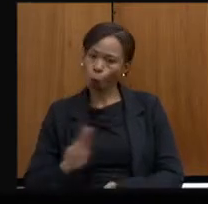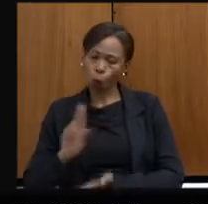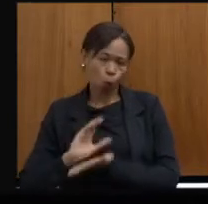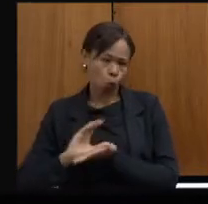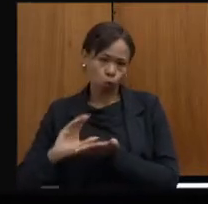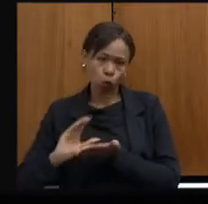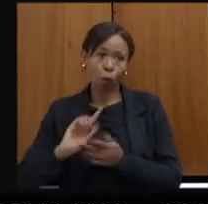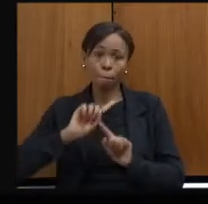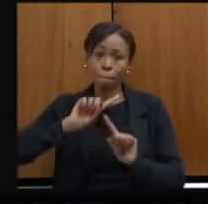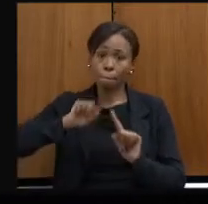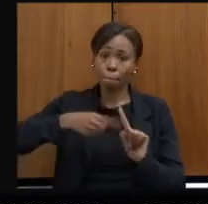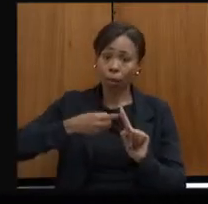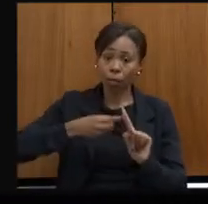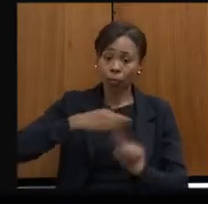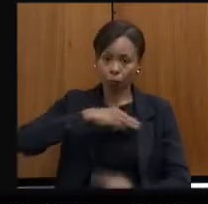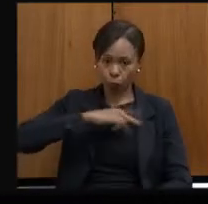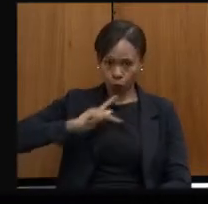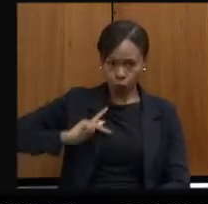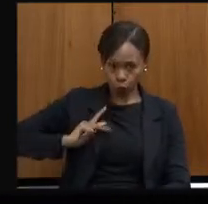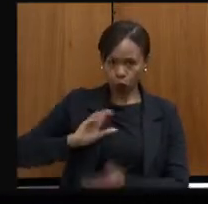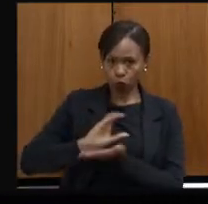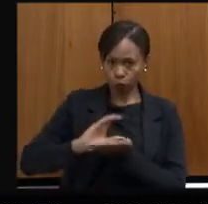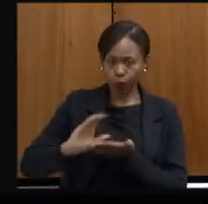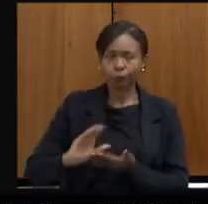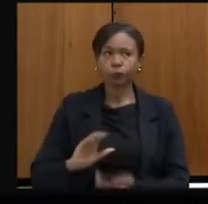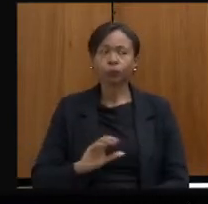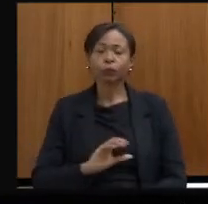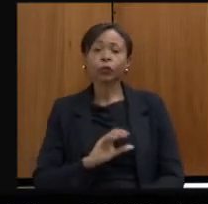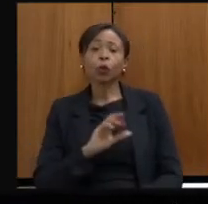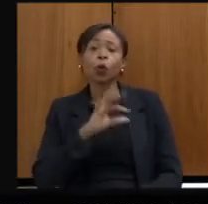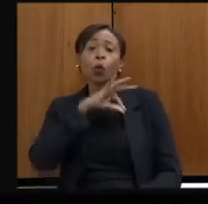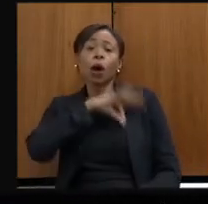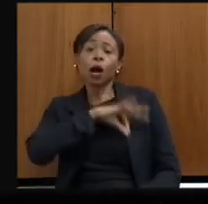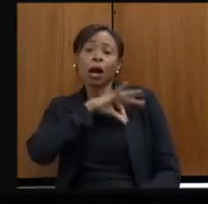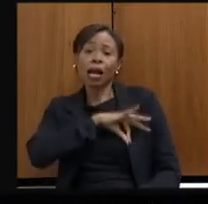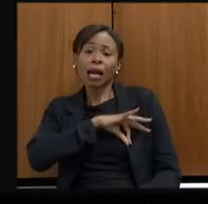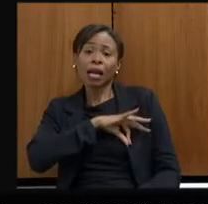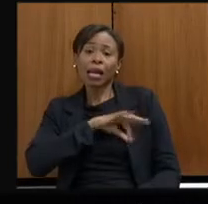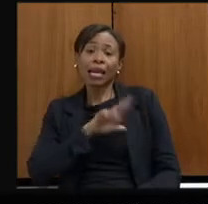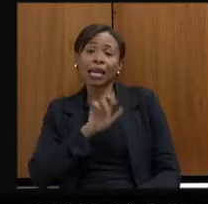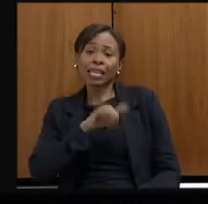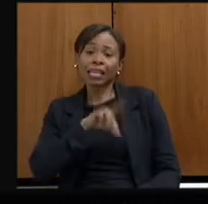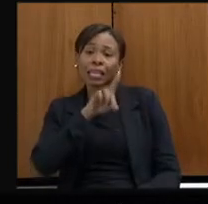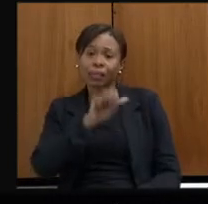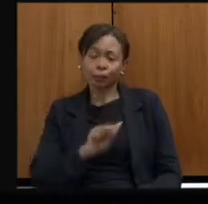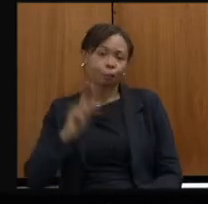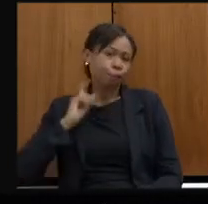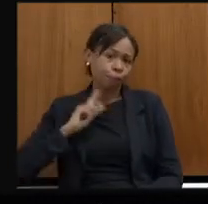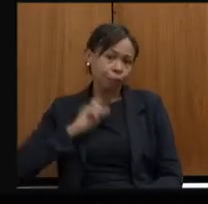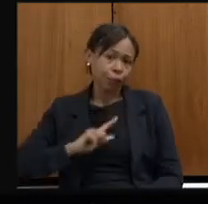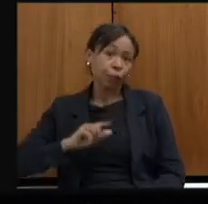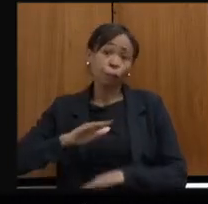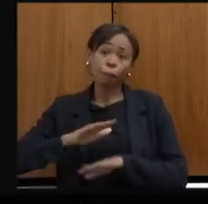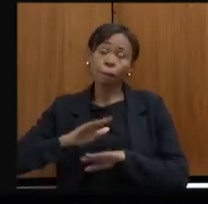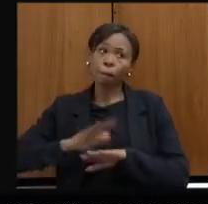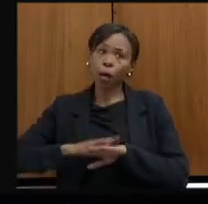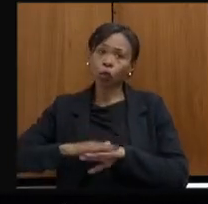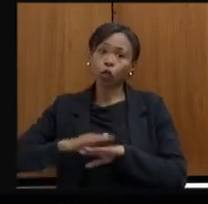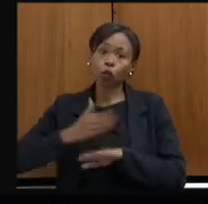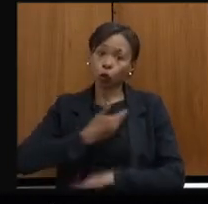Público, com a compensação. O Renda Minas foi um recurso que veio do governo